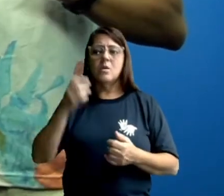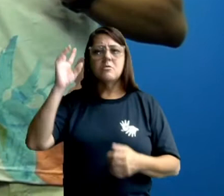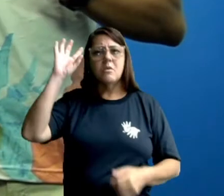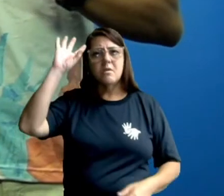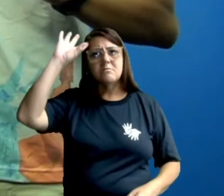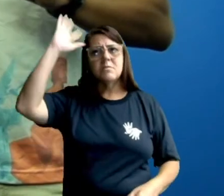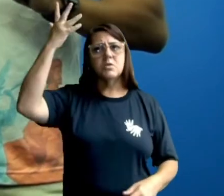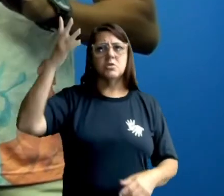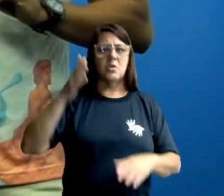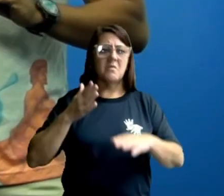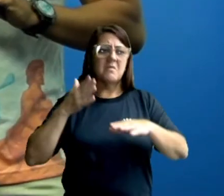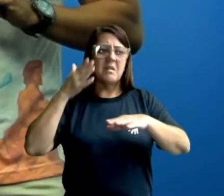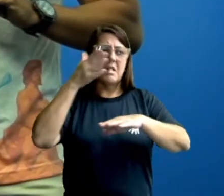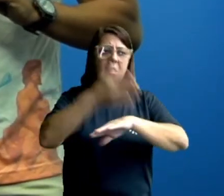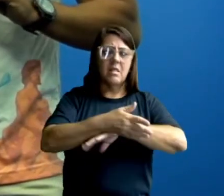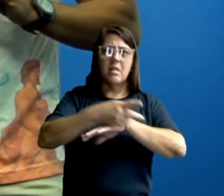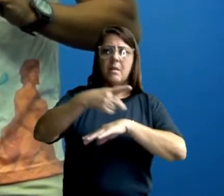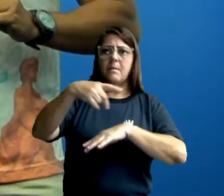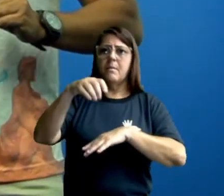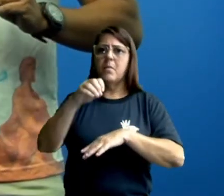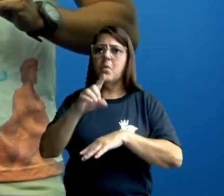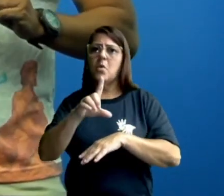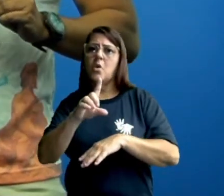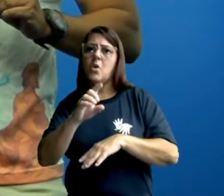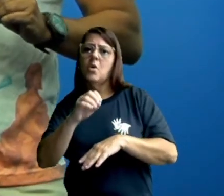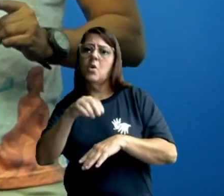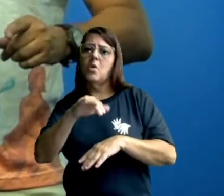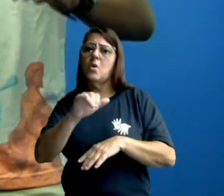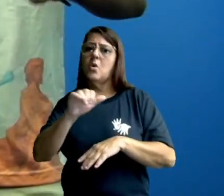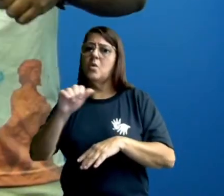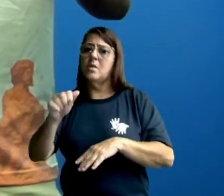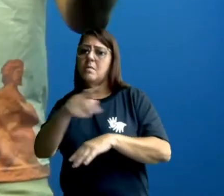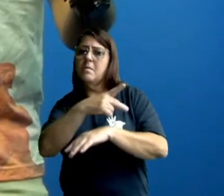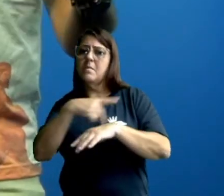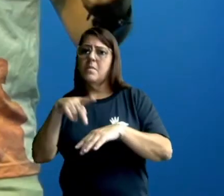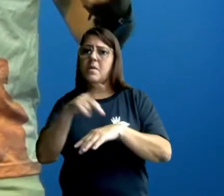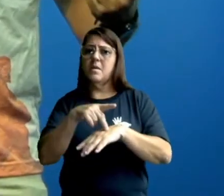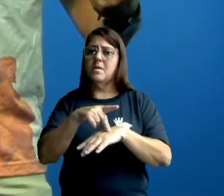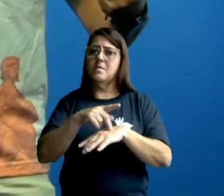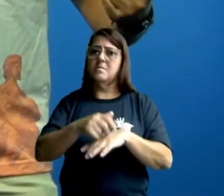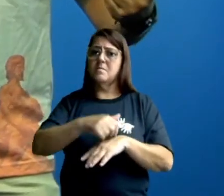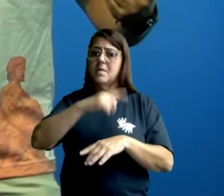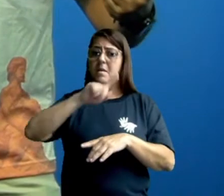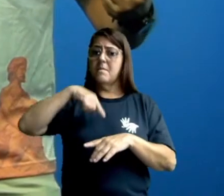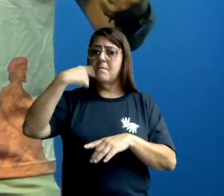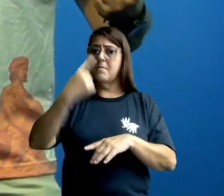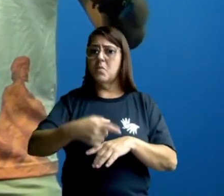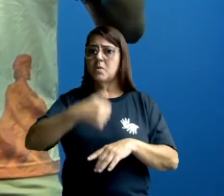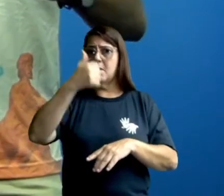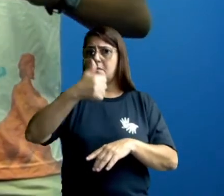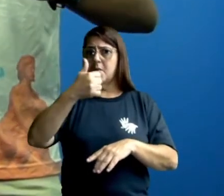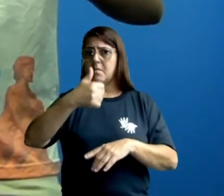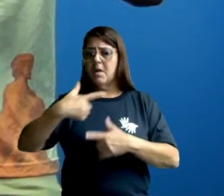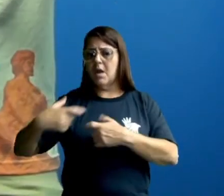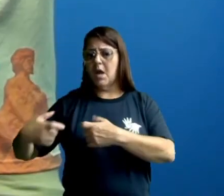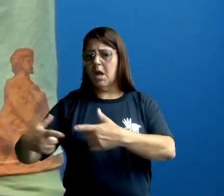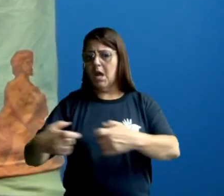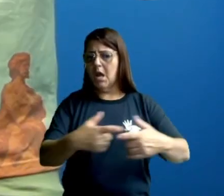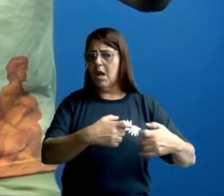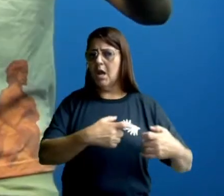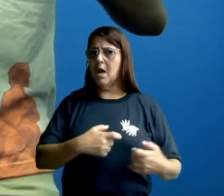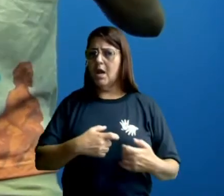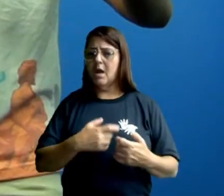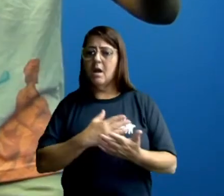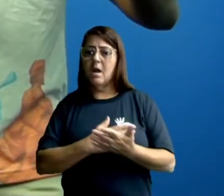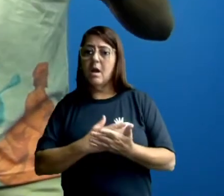decide invadir a Polônia, que a Polônia é um país que é criado pós Primeira Guerra Mundial. A Polônia, antes, ela